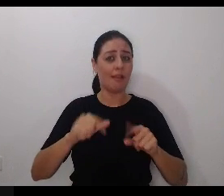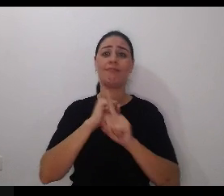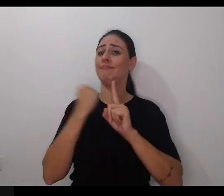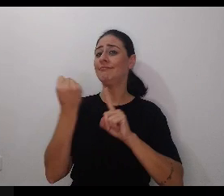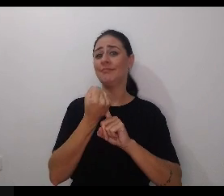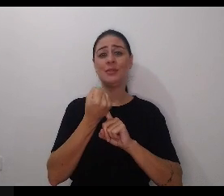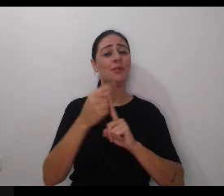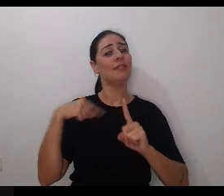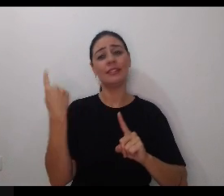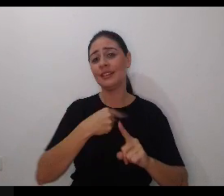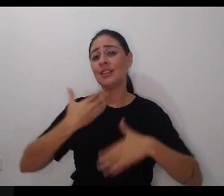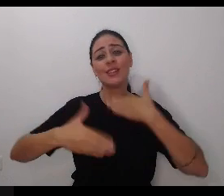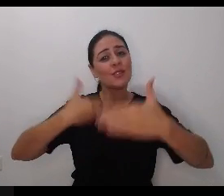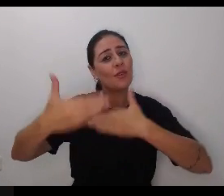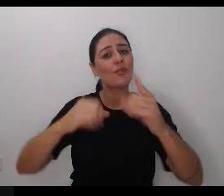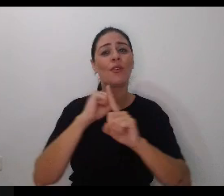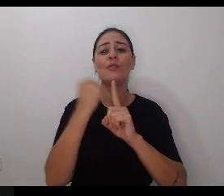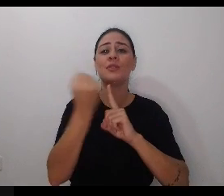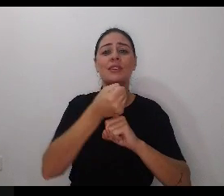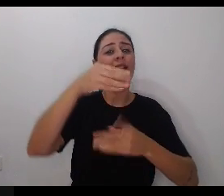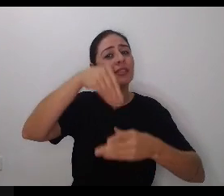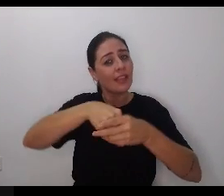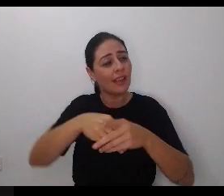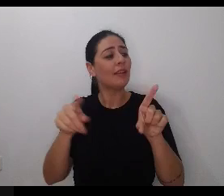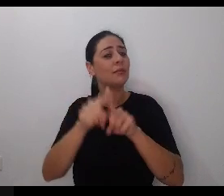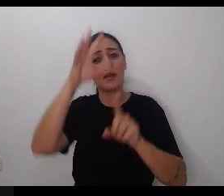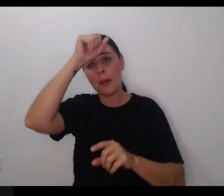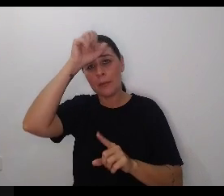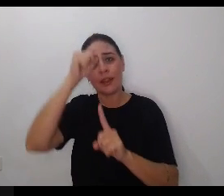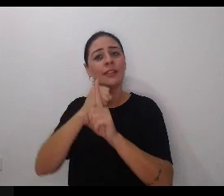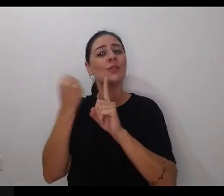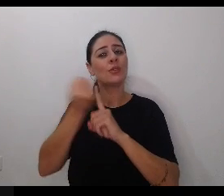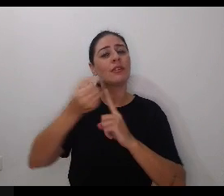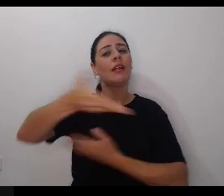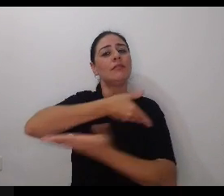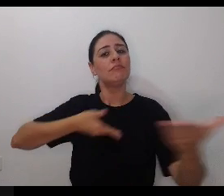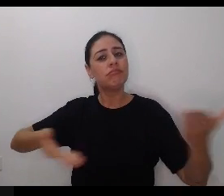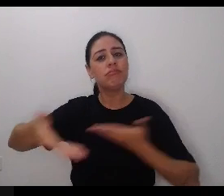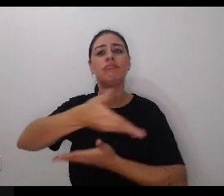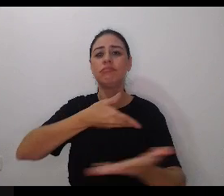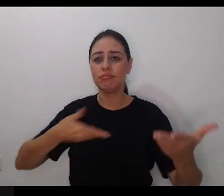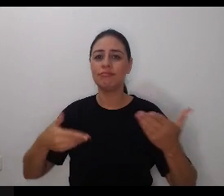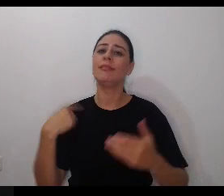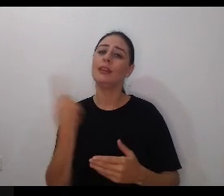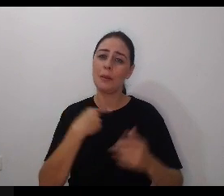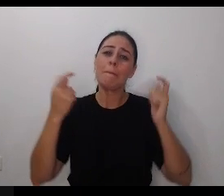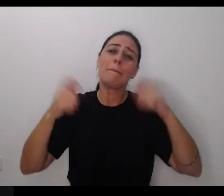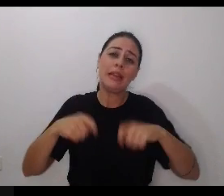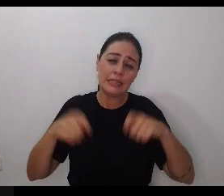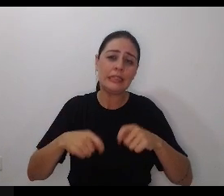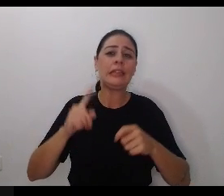de todo mundo, né? Porque o ser humano é social, né? A gente se desenvolve em sociedade, aprende